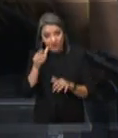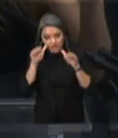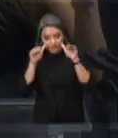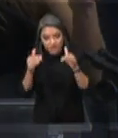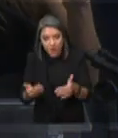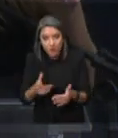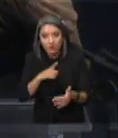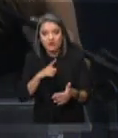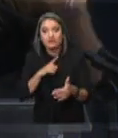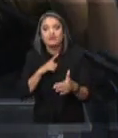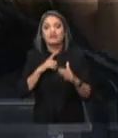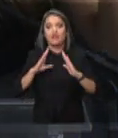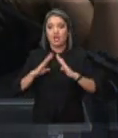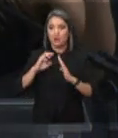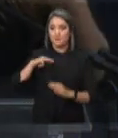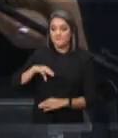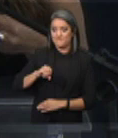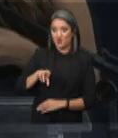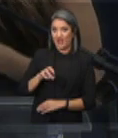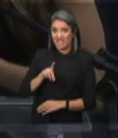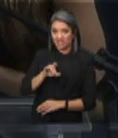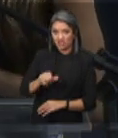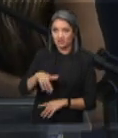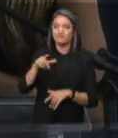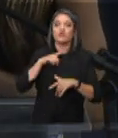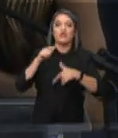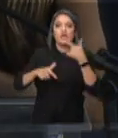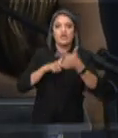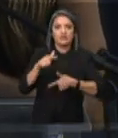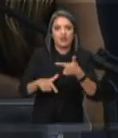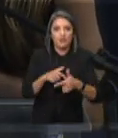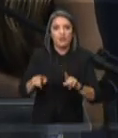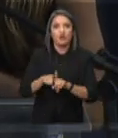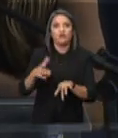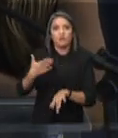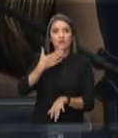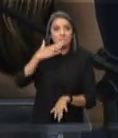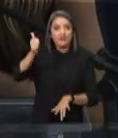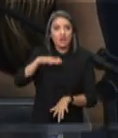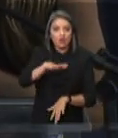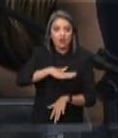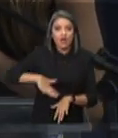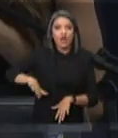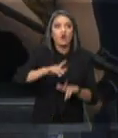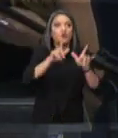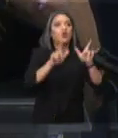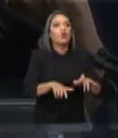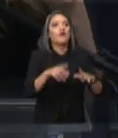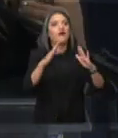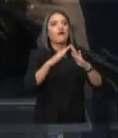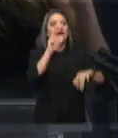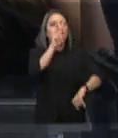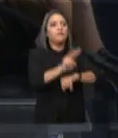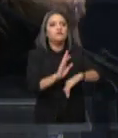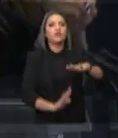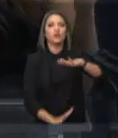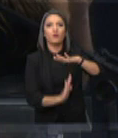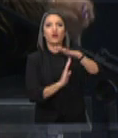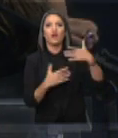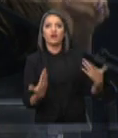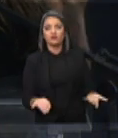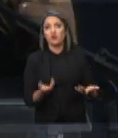na questão da moradia na questão da empregabilidade e na melhoria dos espaços de acolhimento porque não nos Basta